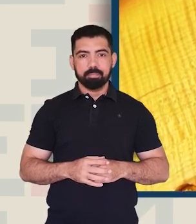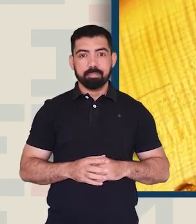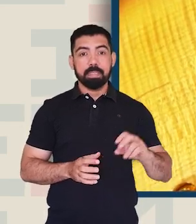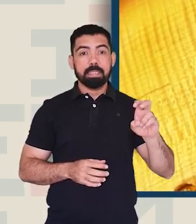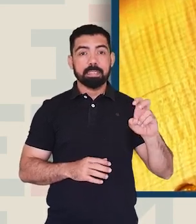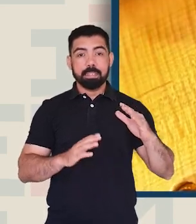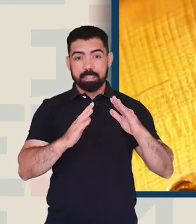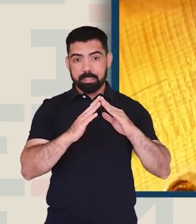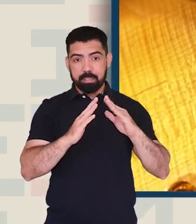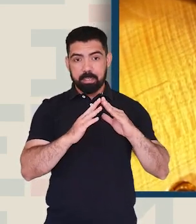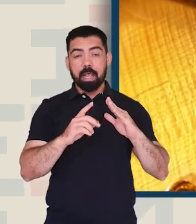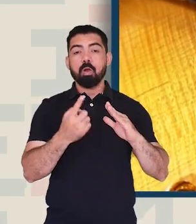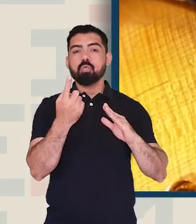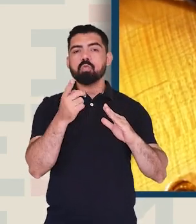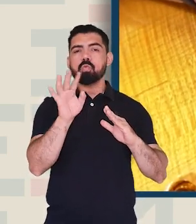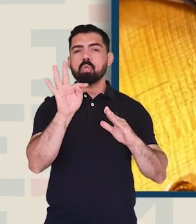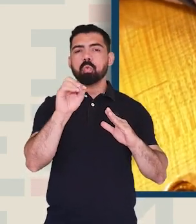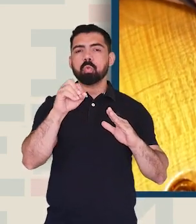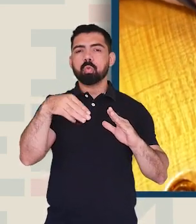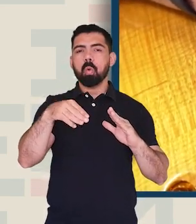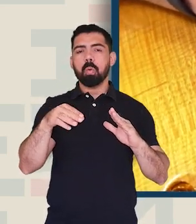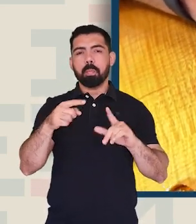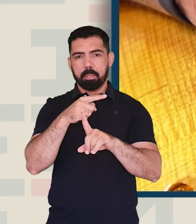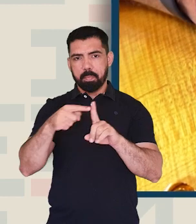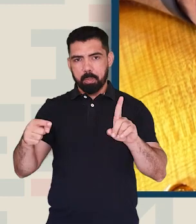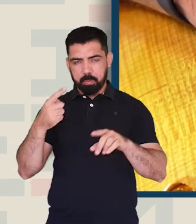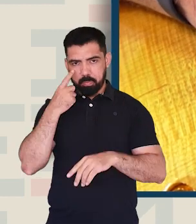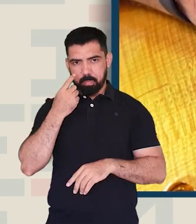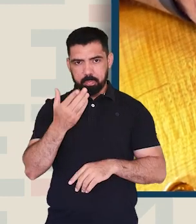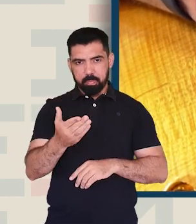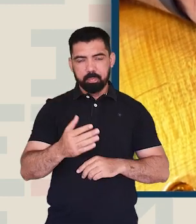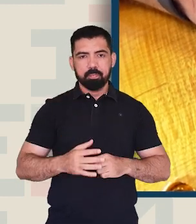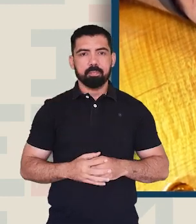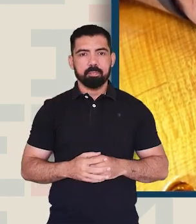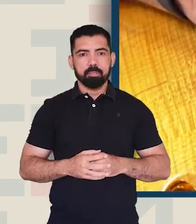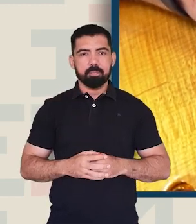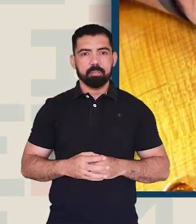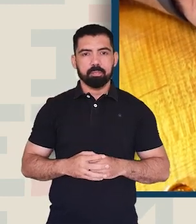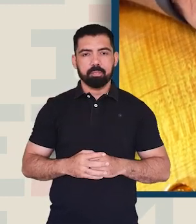Na quinta casa, vou andar um tom e meio. Um tom e meio.